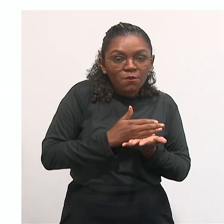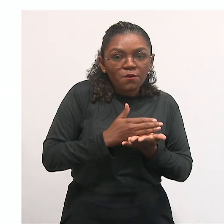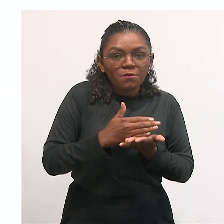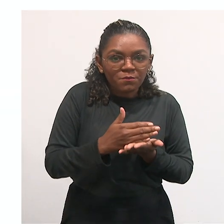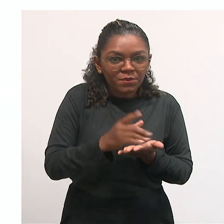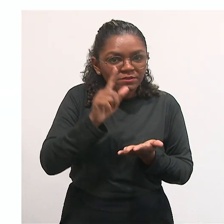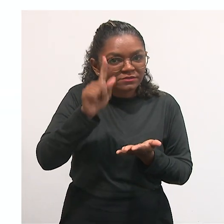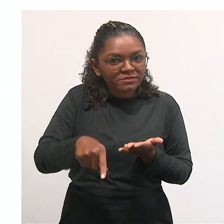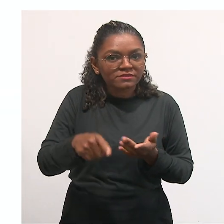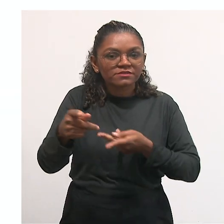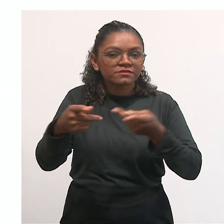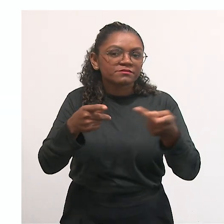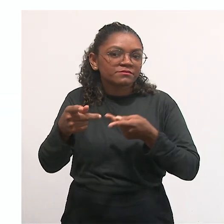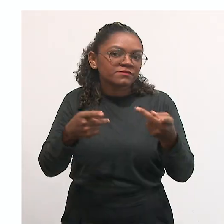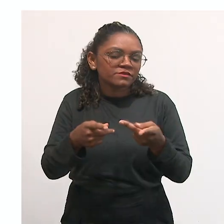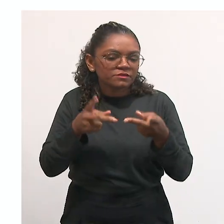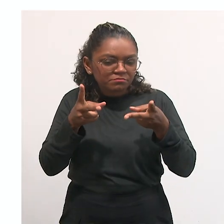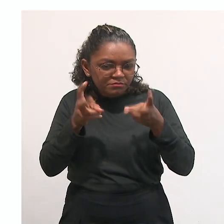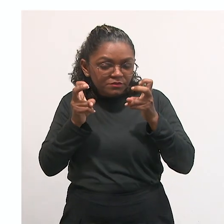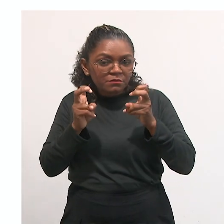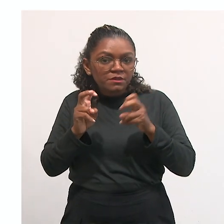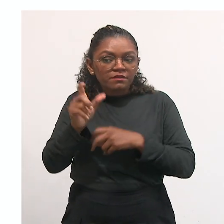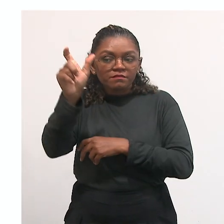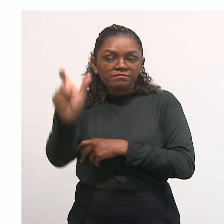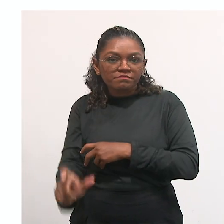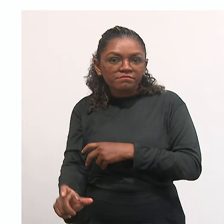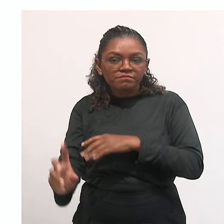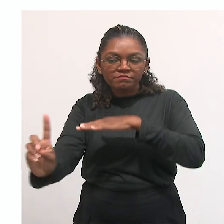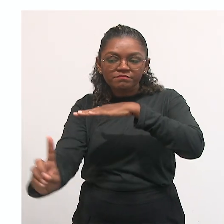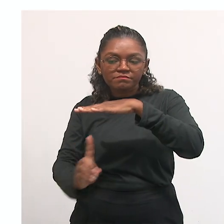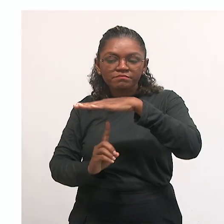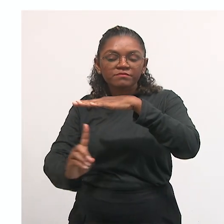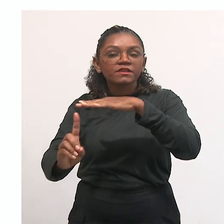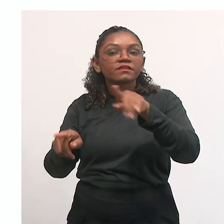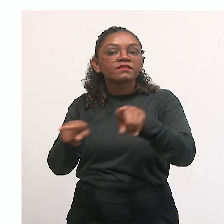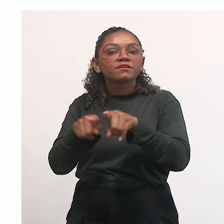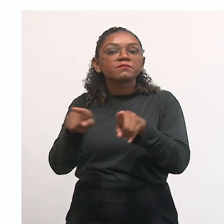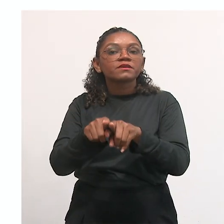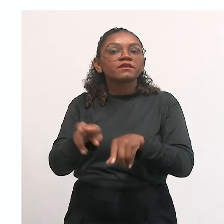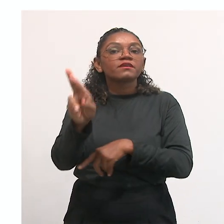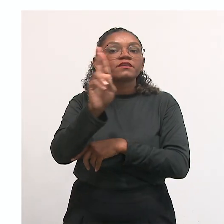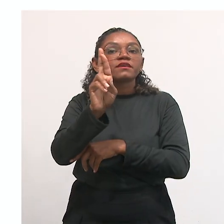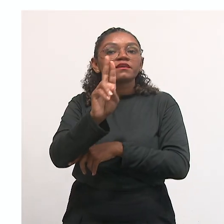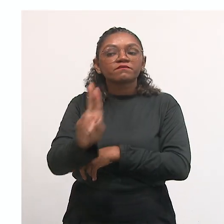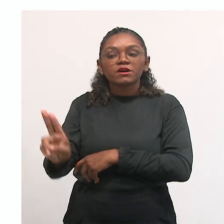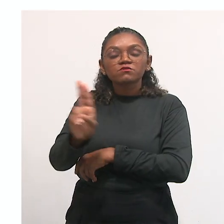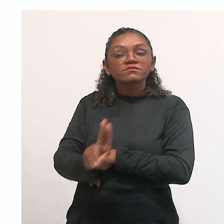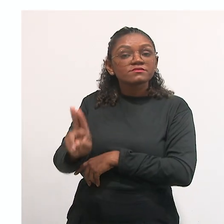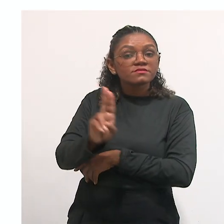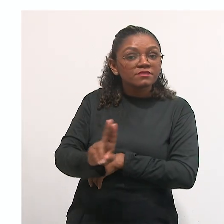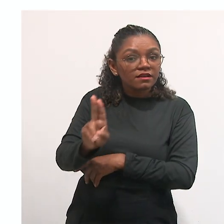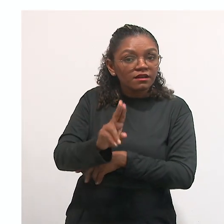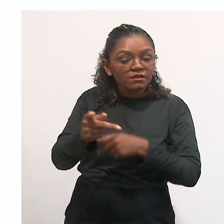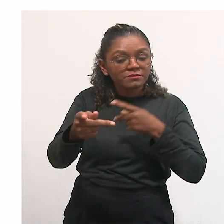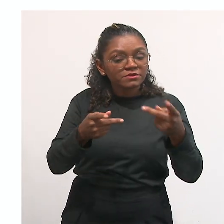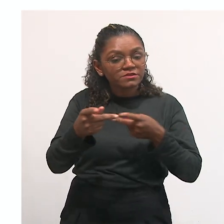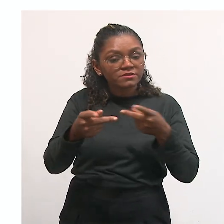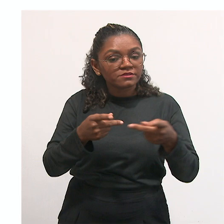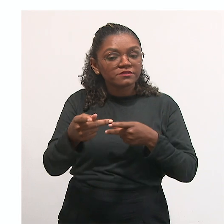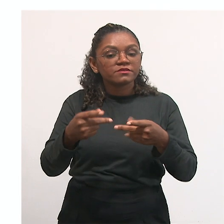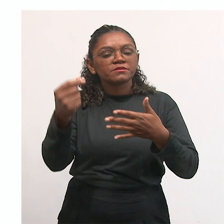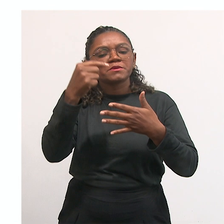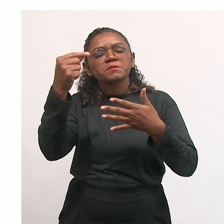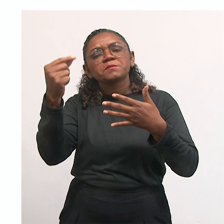permitir aqui identificar o cliente e o usuário do projeto para a avaliação dos requisitos mais específicos,